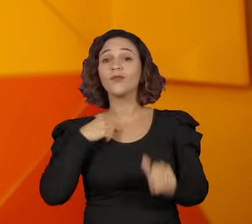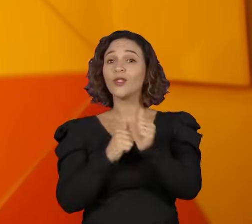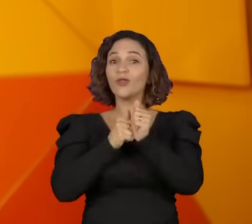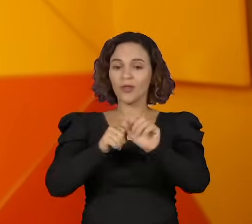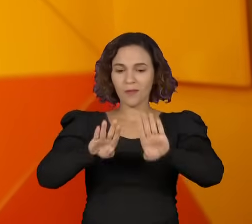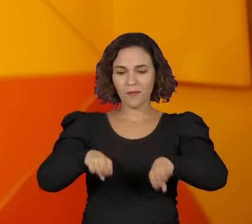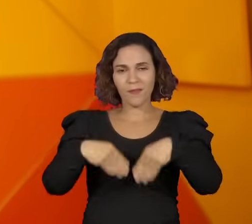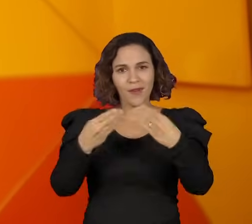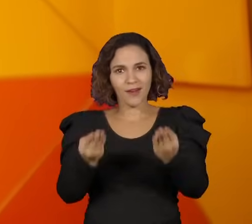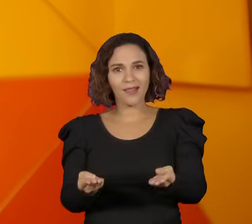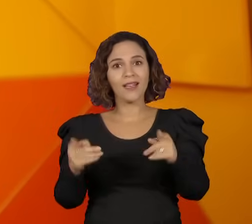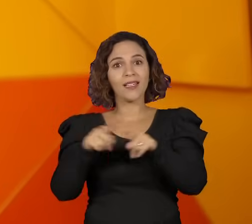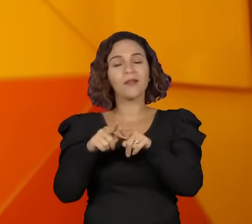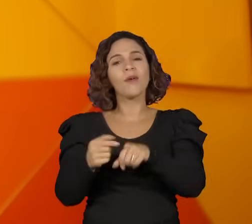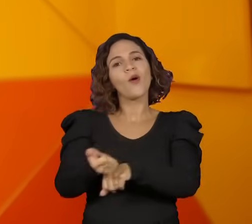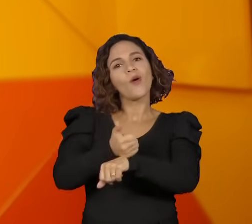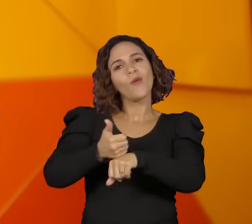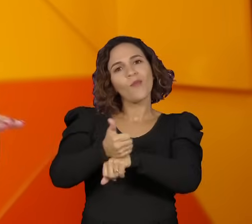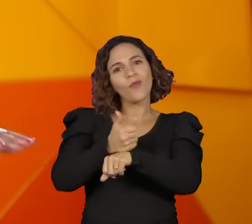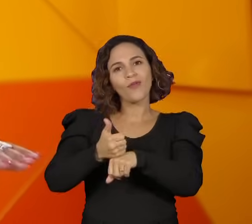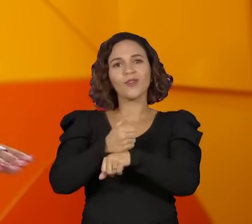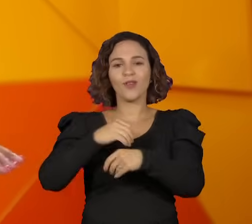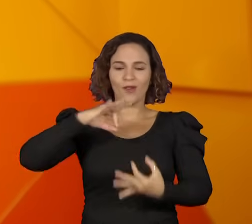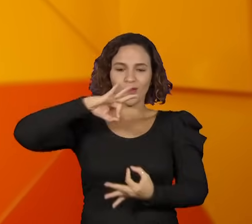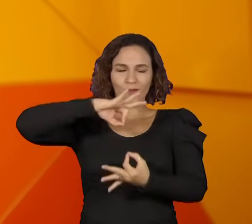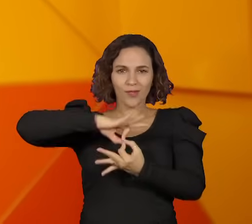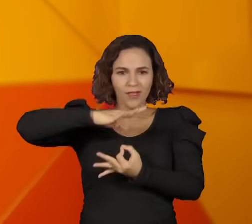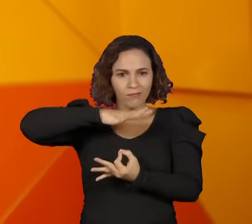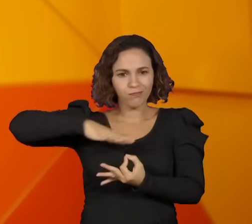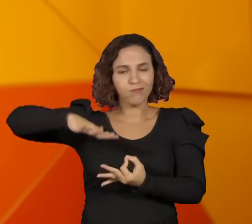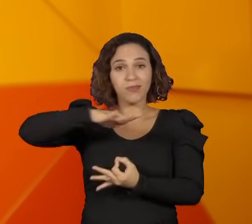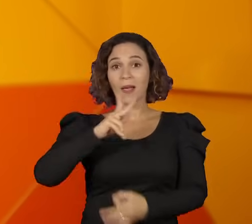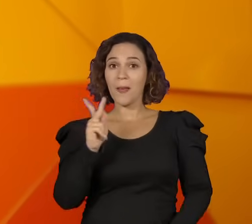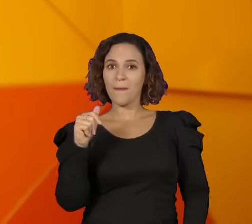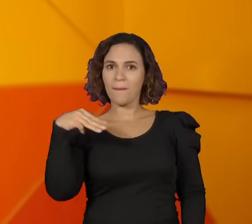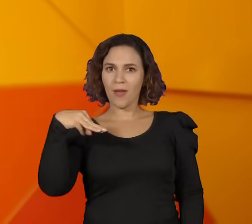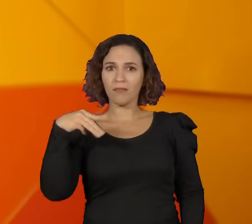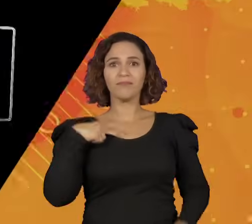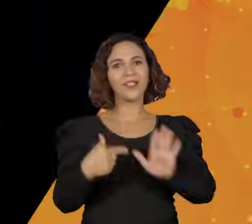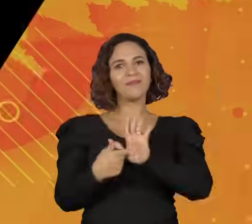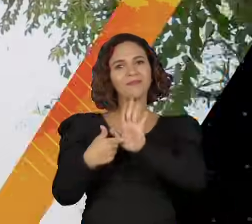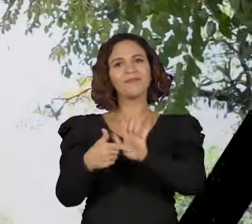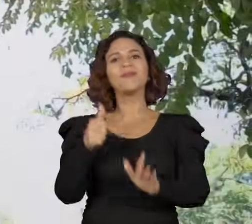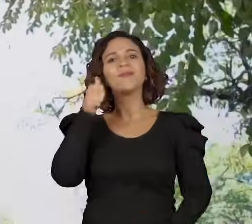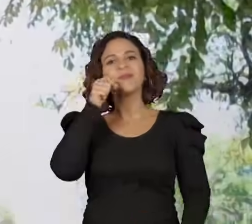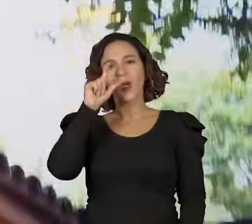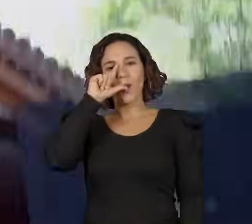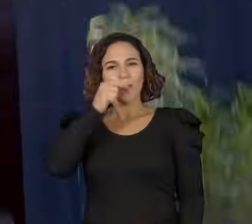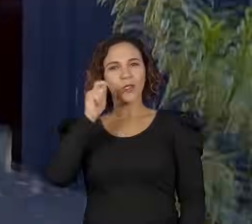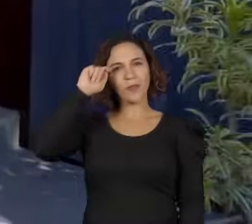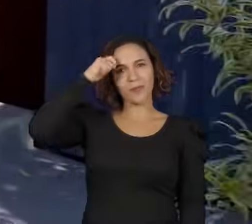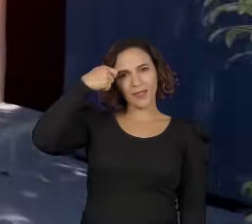Pan Ribeiro, que se apresenta como a Bruxa Preta nas redes sociais.